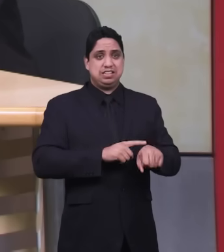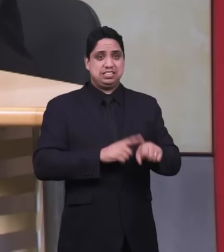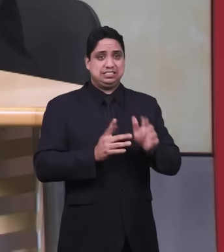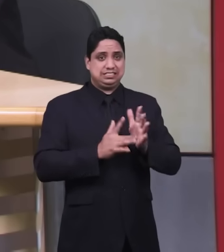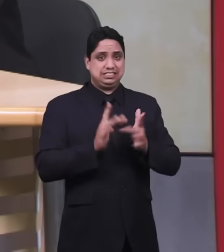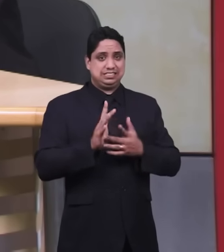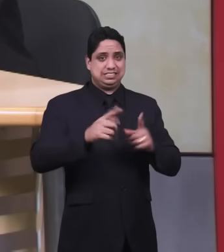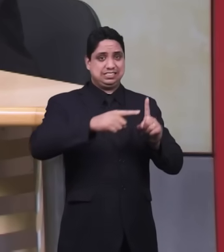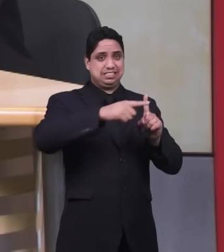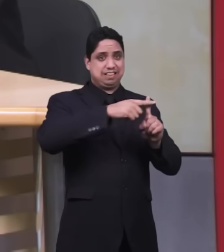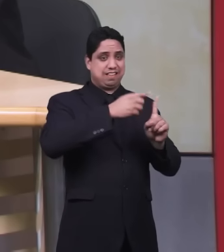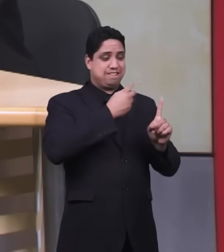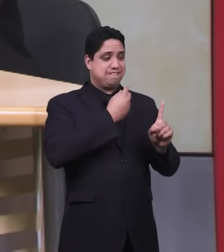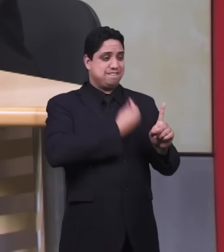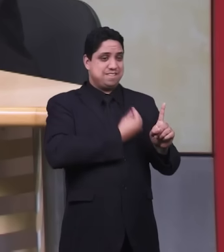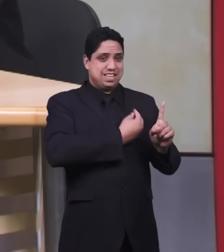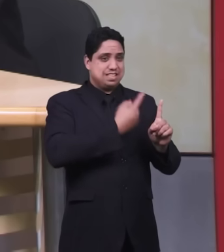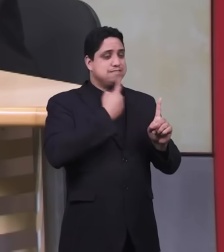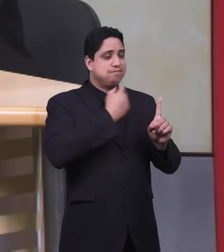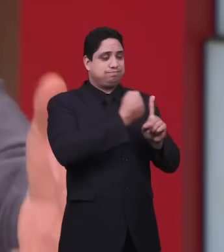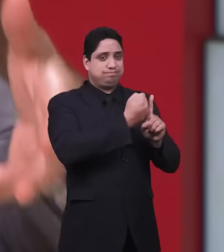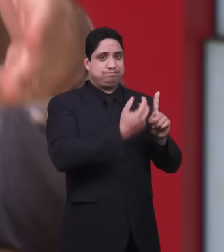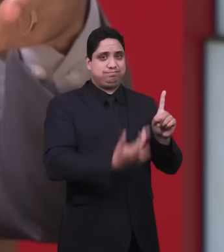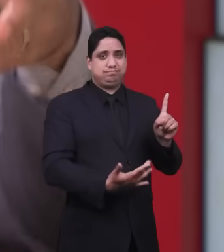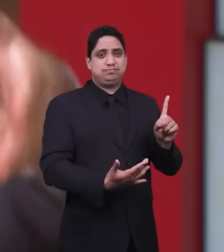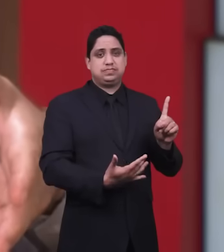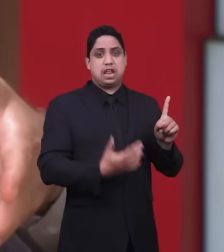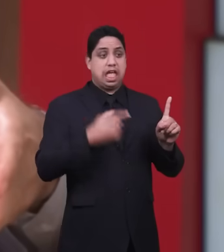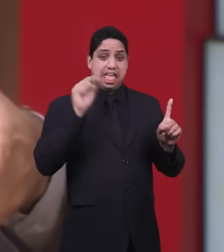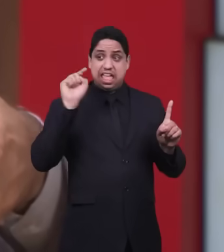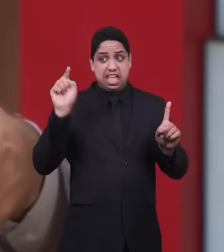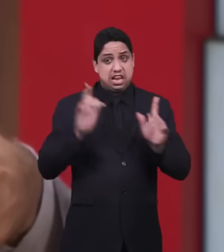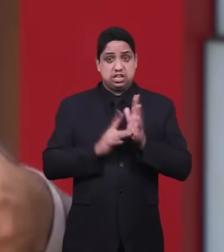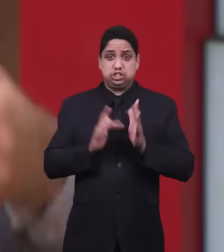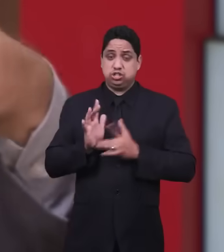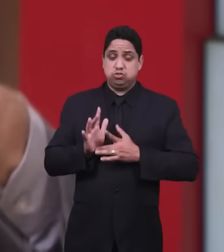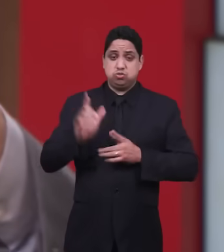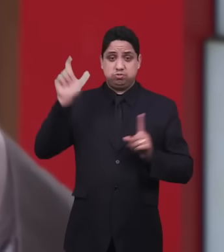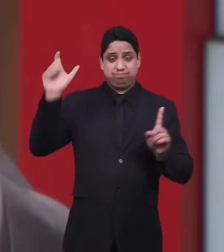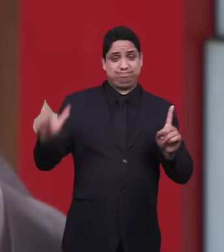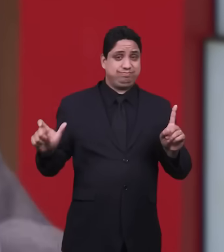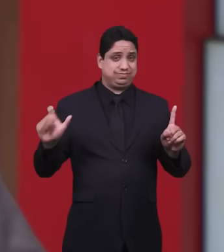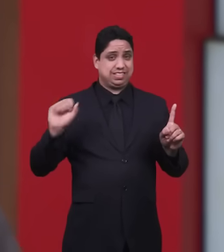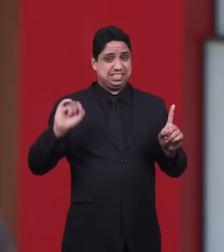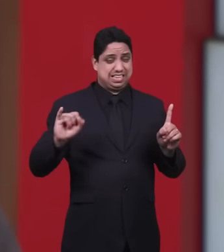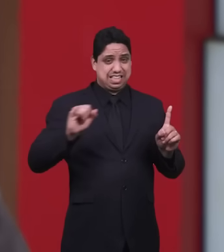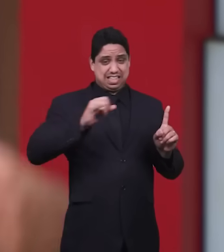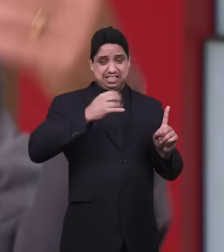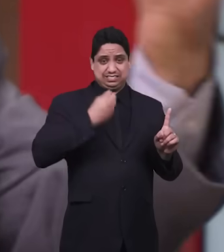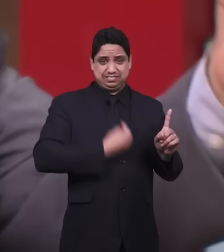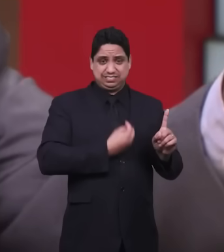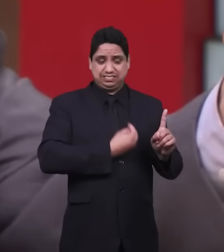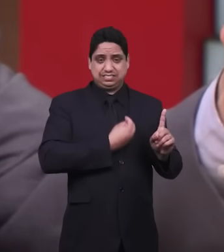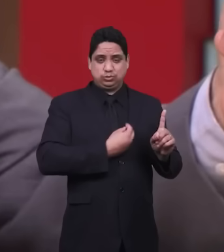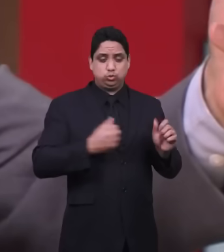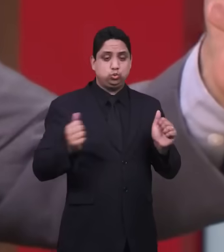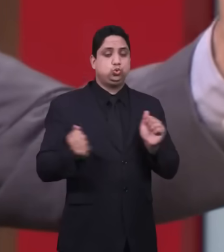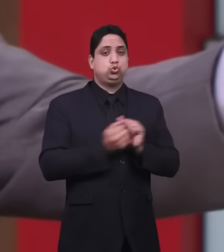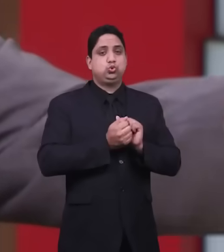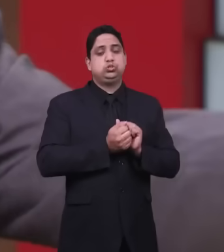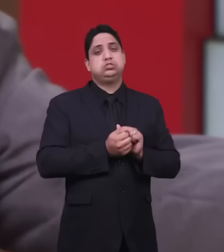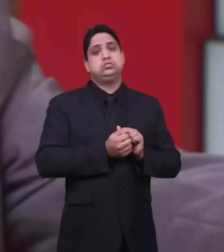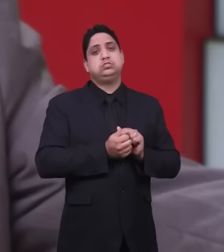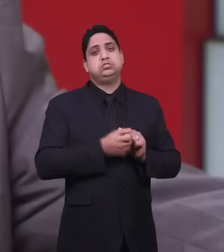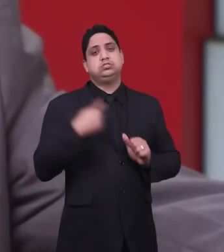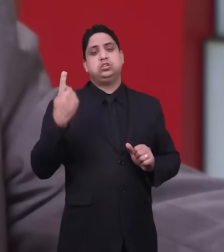derrama a sua vida. Profética. É. Então, quer dizer, ele derramou a sua vida. Se essa vida que veio da eternidade, desde o início, o que